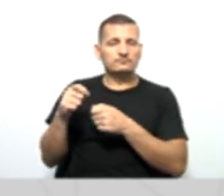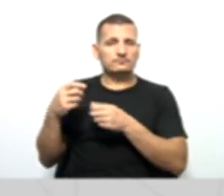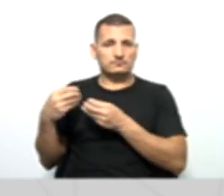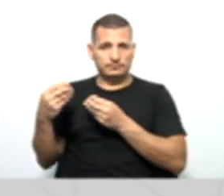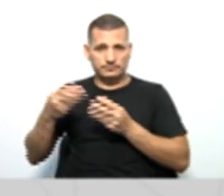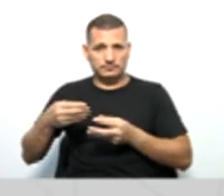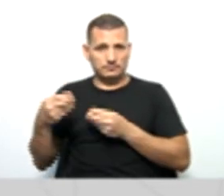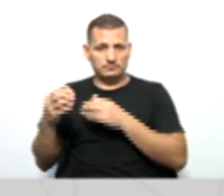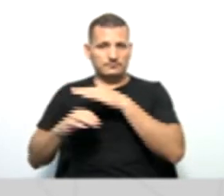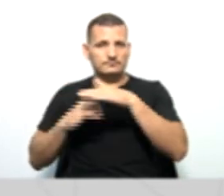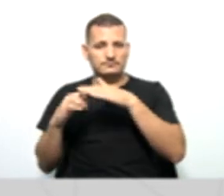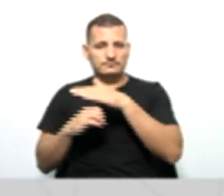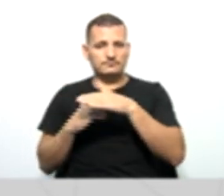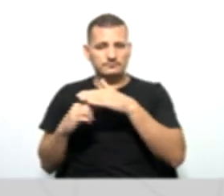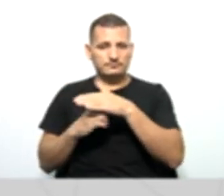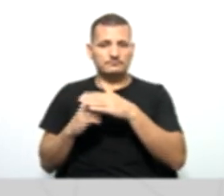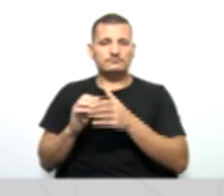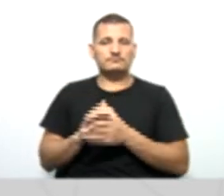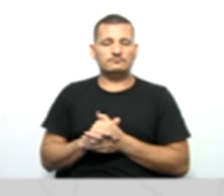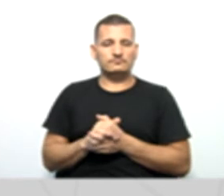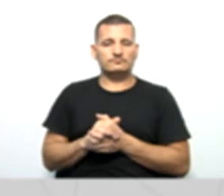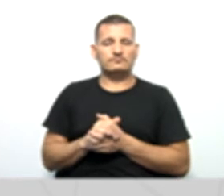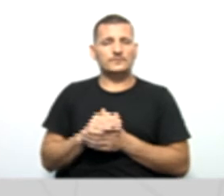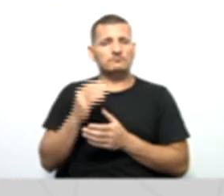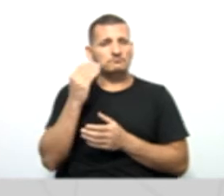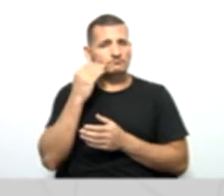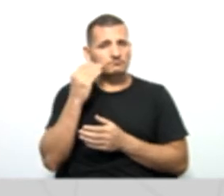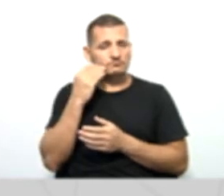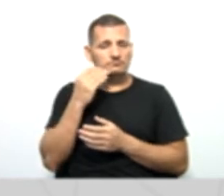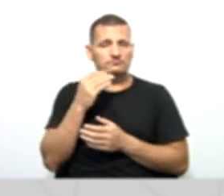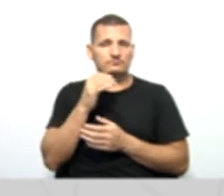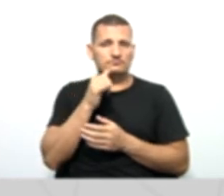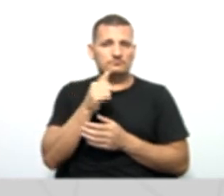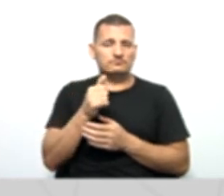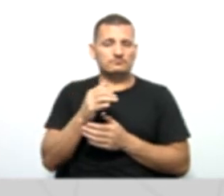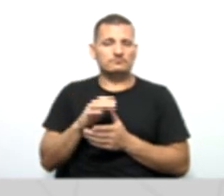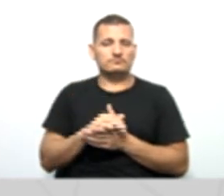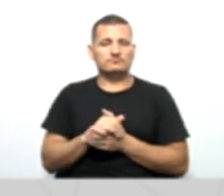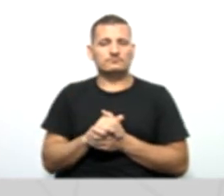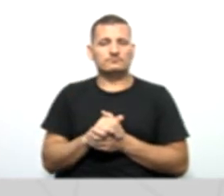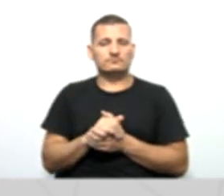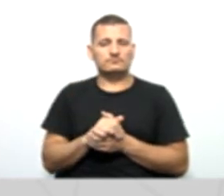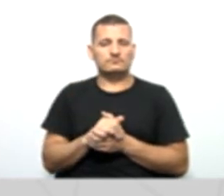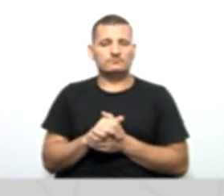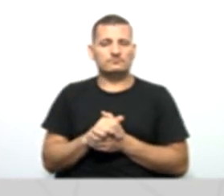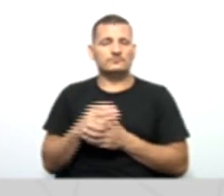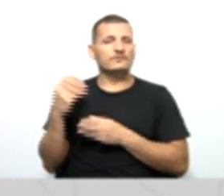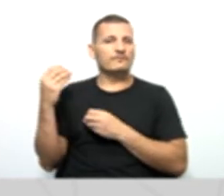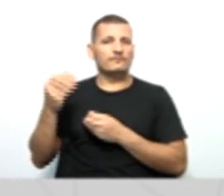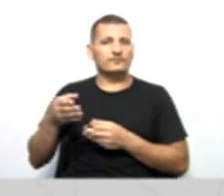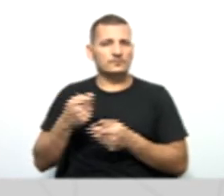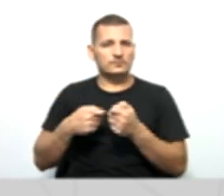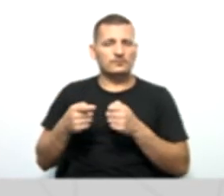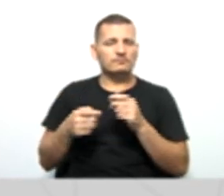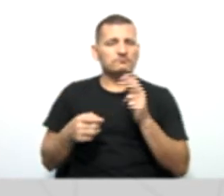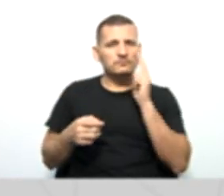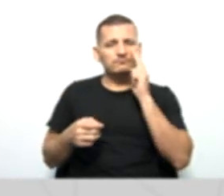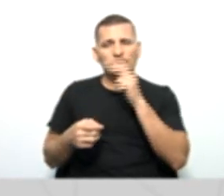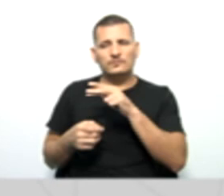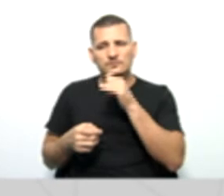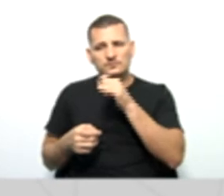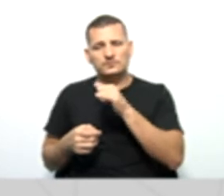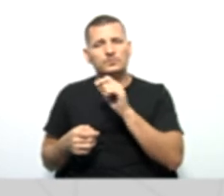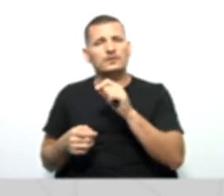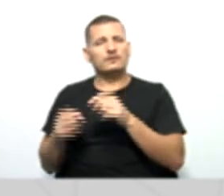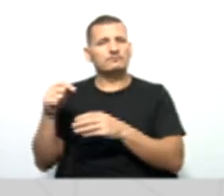então vamos alinhar isso lá à execução da nossa máquina. Se a gente vai negociar com fornecedores, O que a gente vai ver? Essa máquina atende? É para plantio